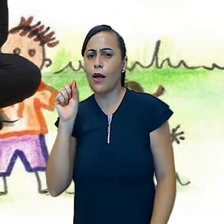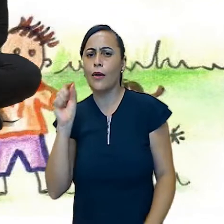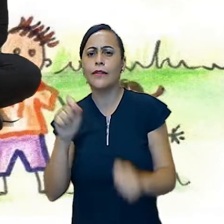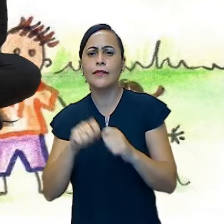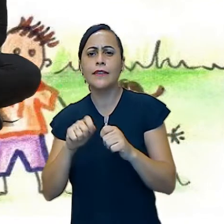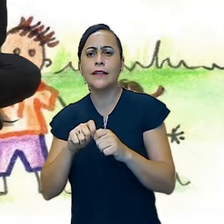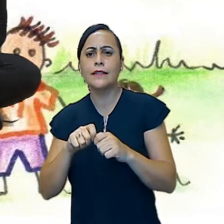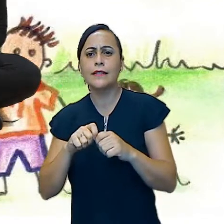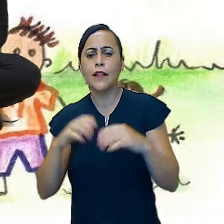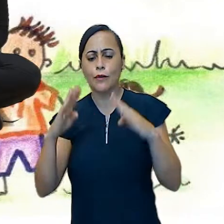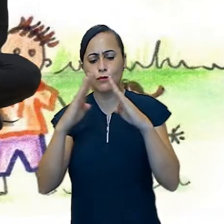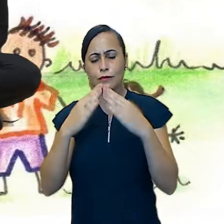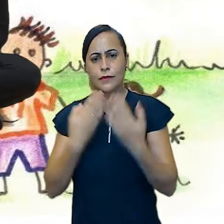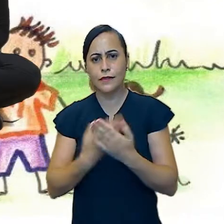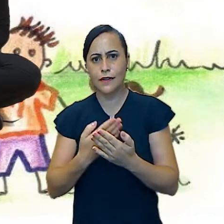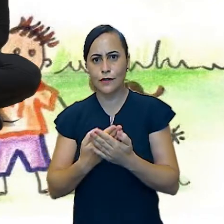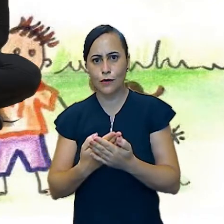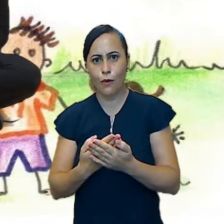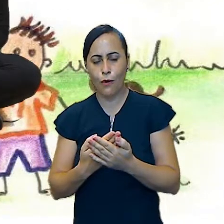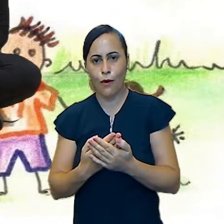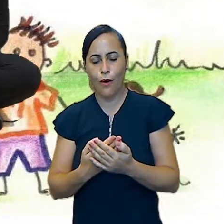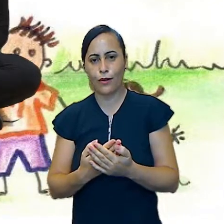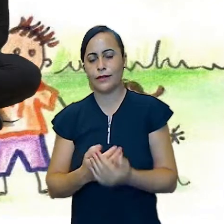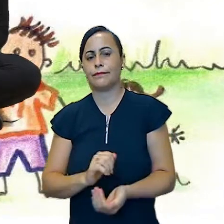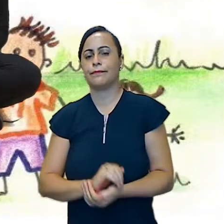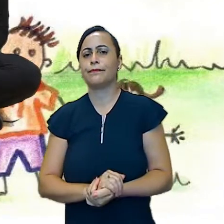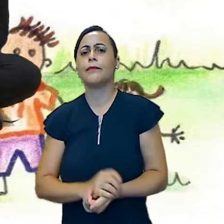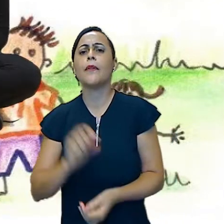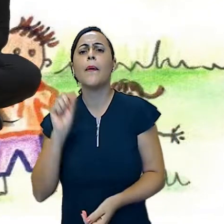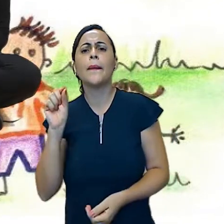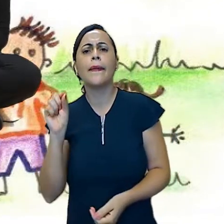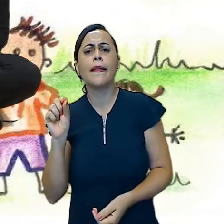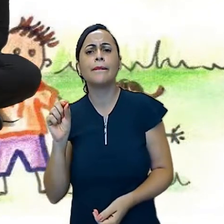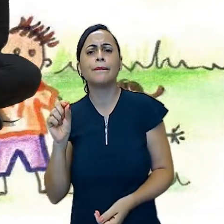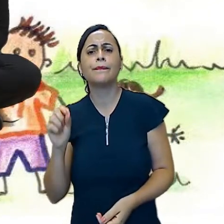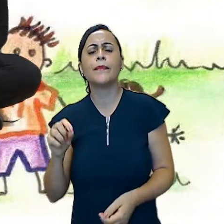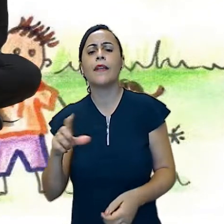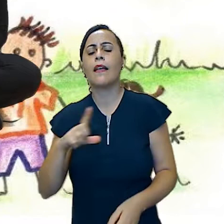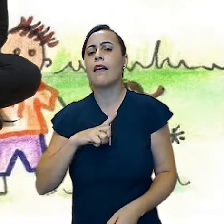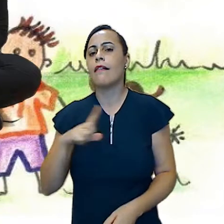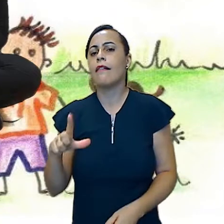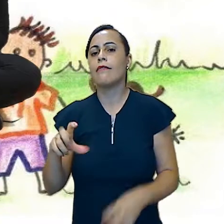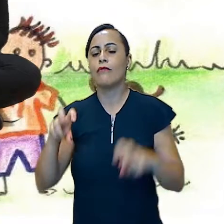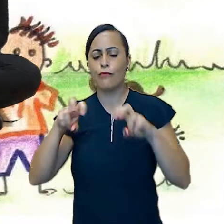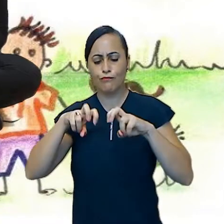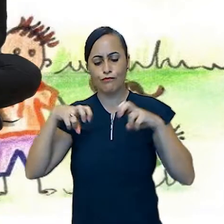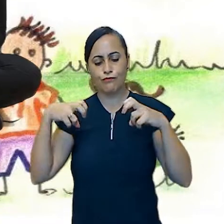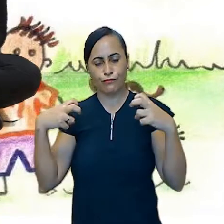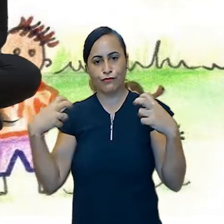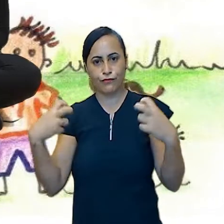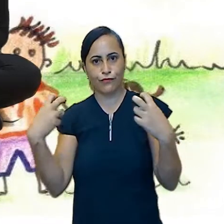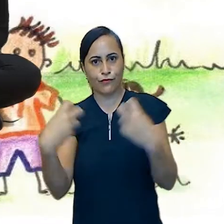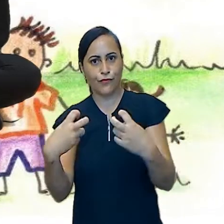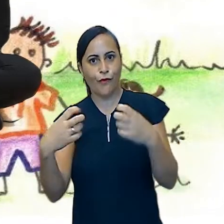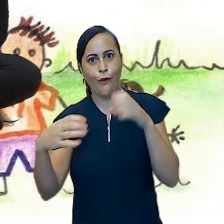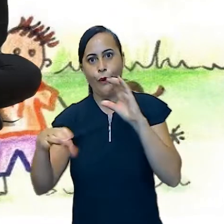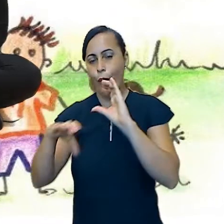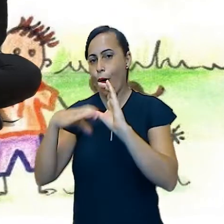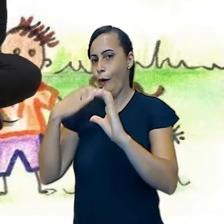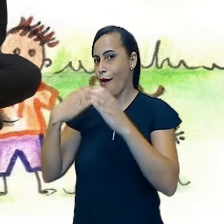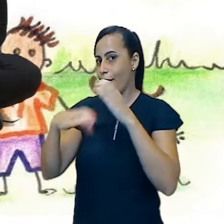escola. Vocês lembram? Tem as rodas de conversa, as rodas